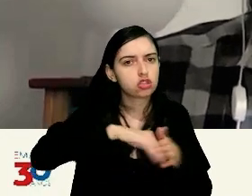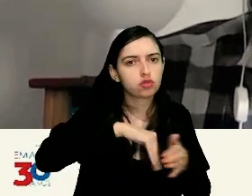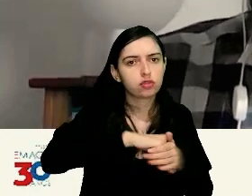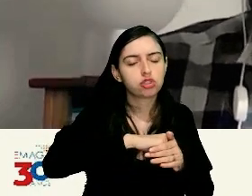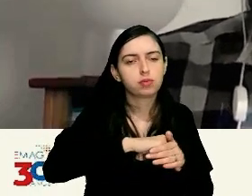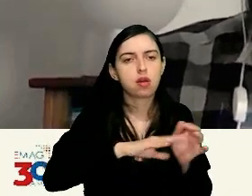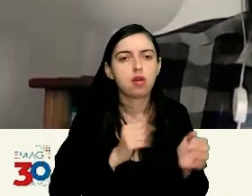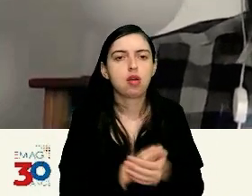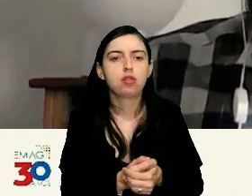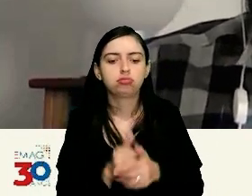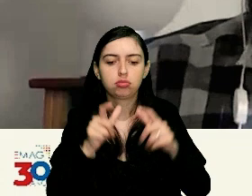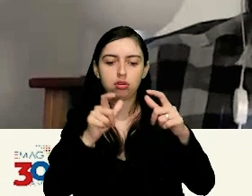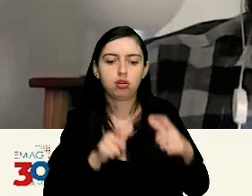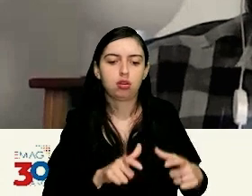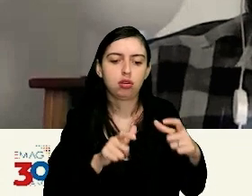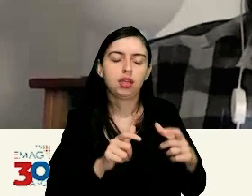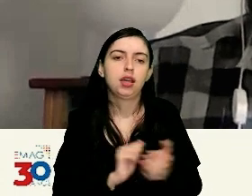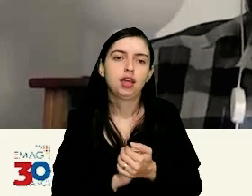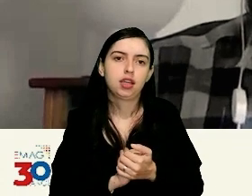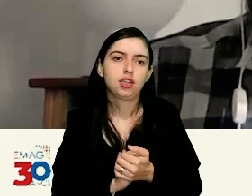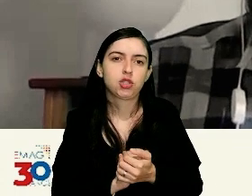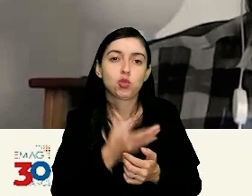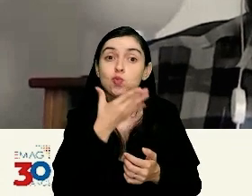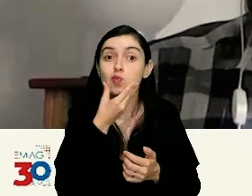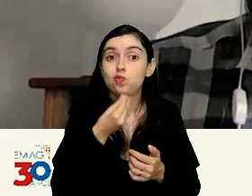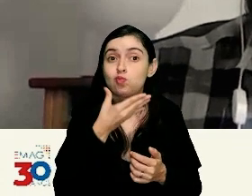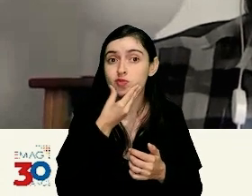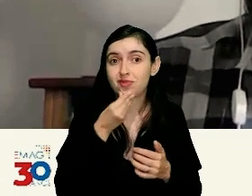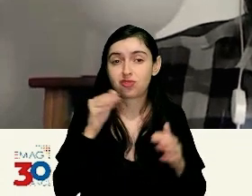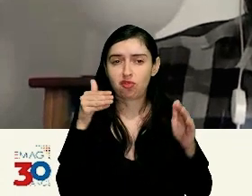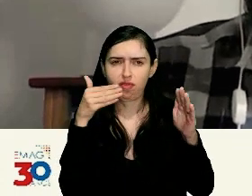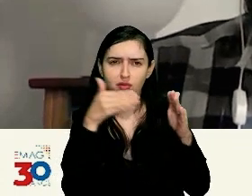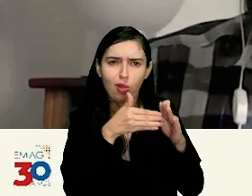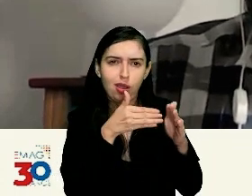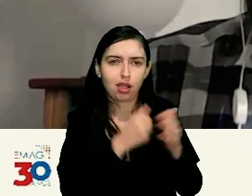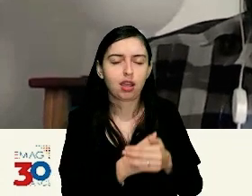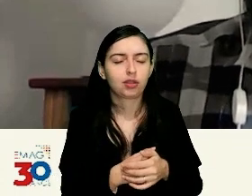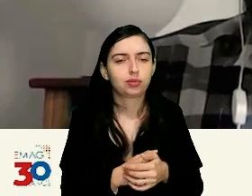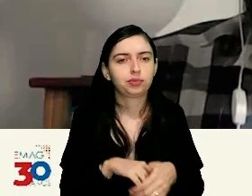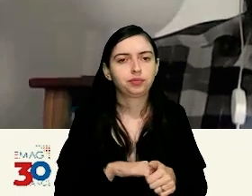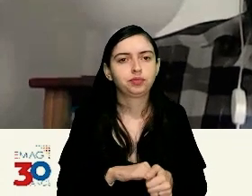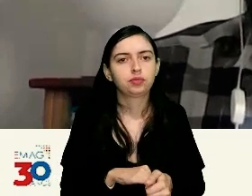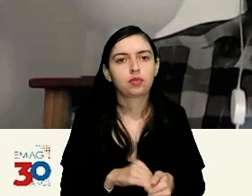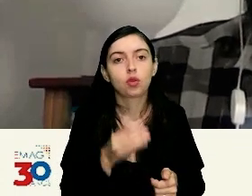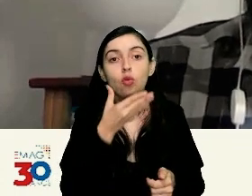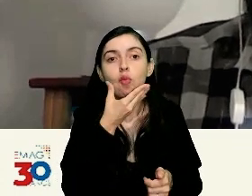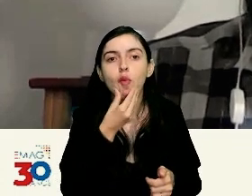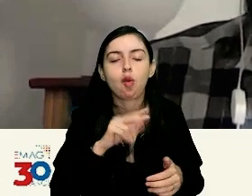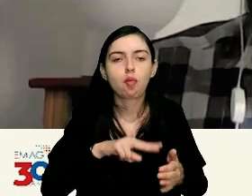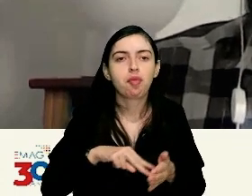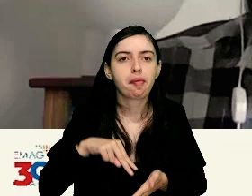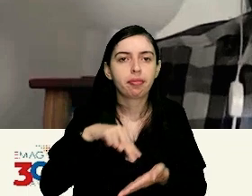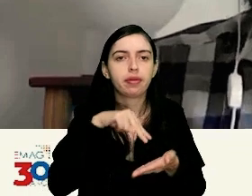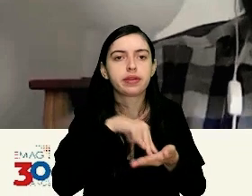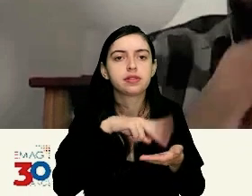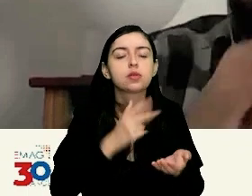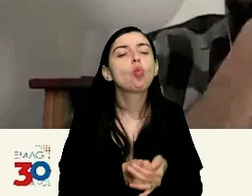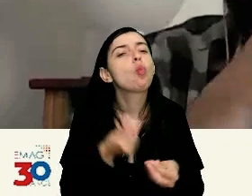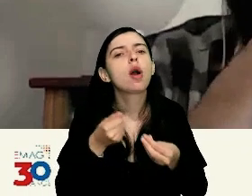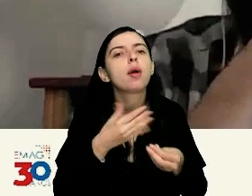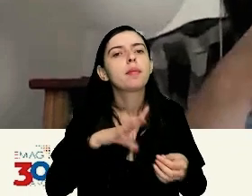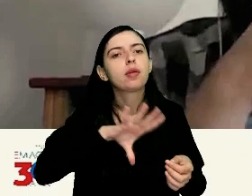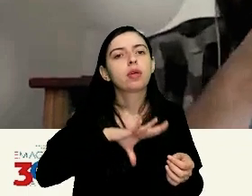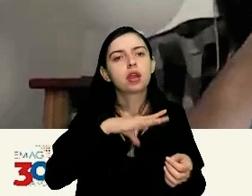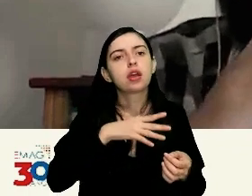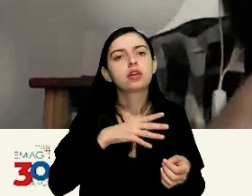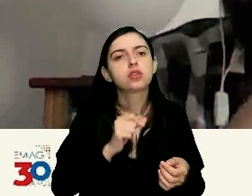lugares masculinos, vamos dizer assim, ou que homens, né, ocupam, qual é a minha coragem de questionar esses